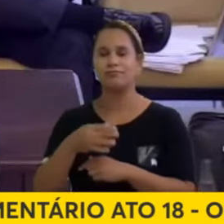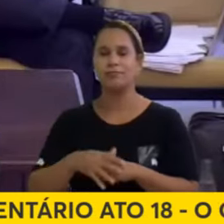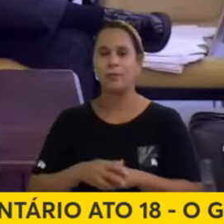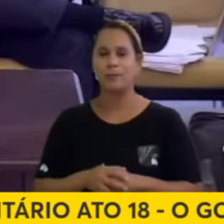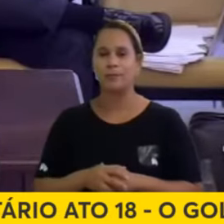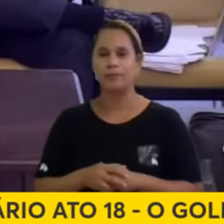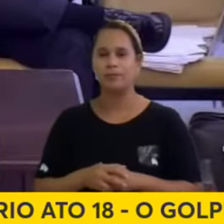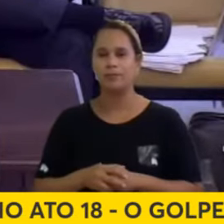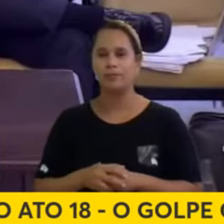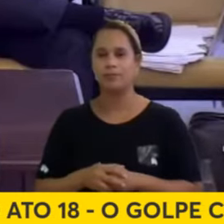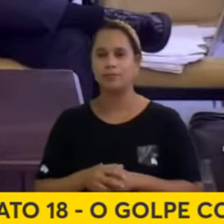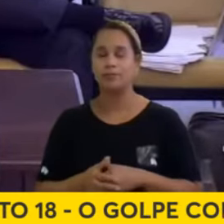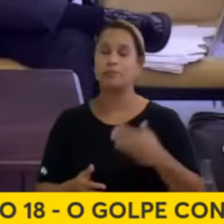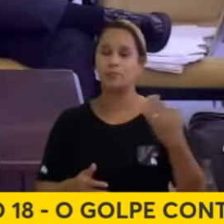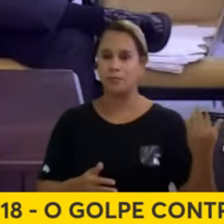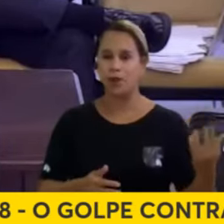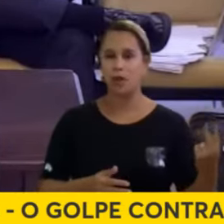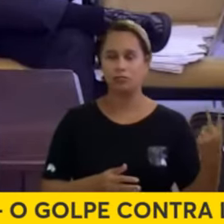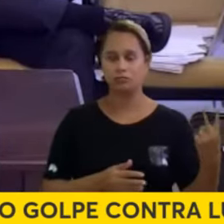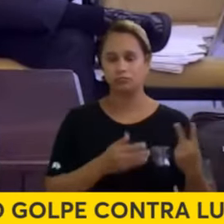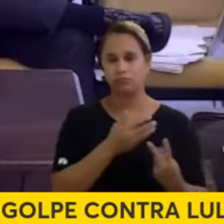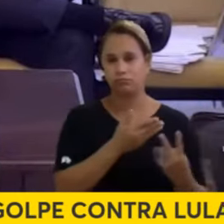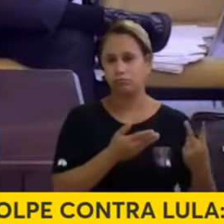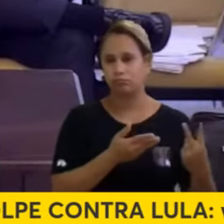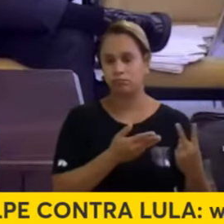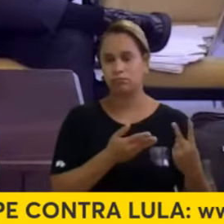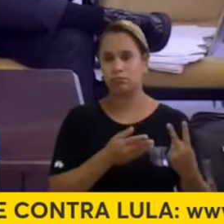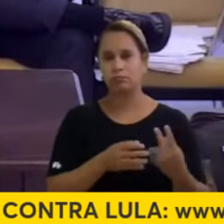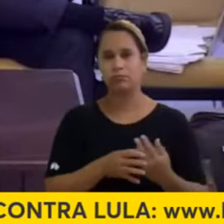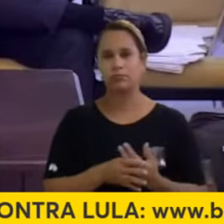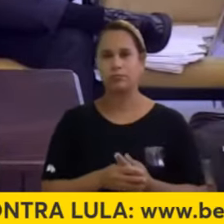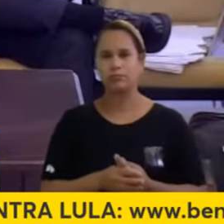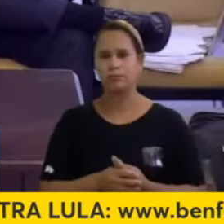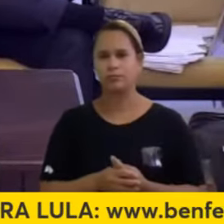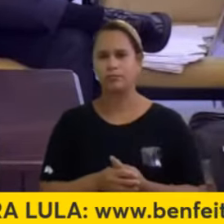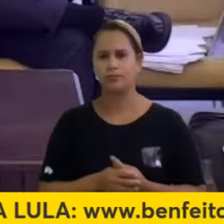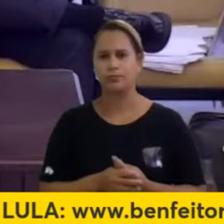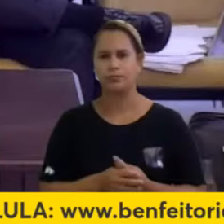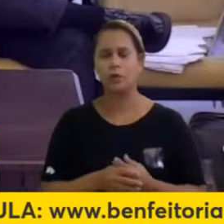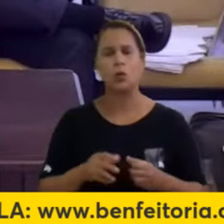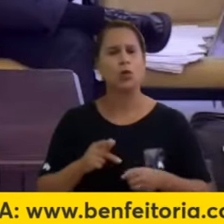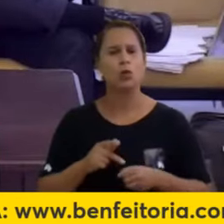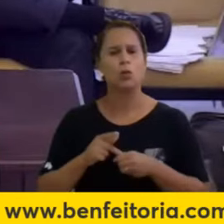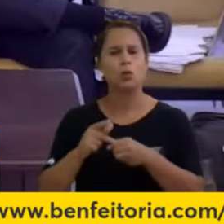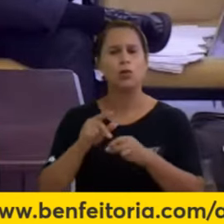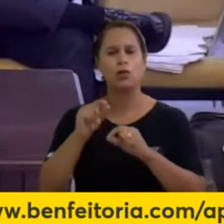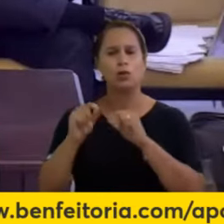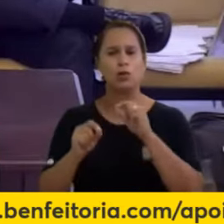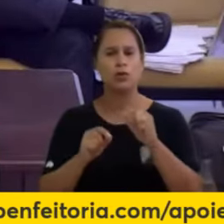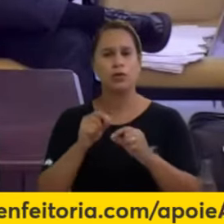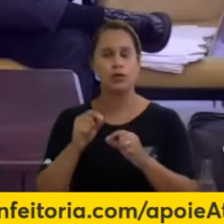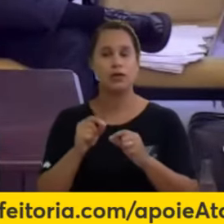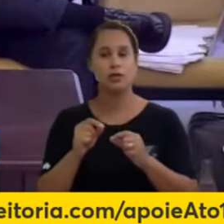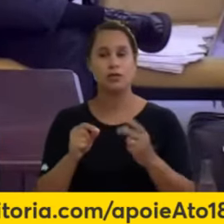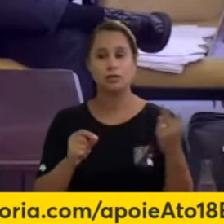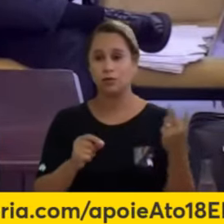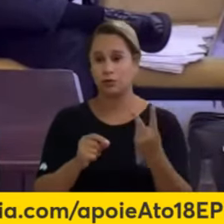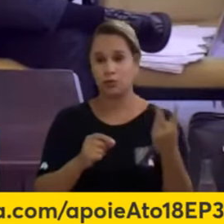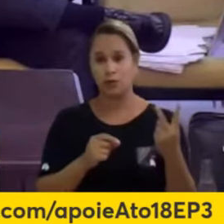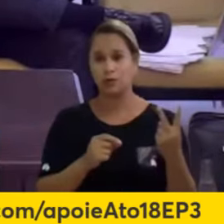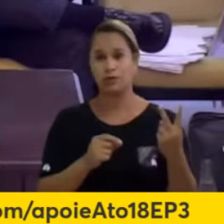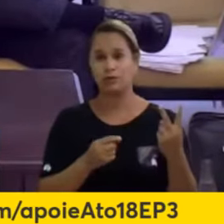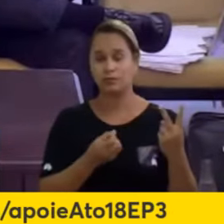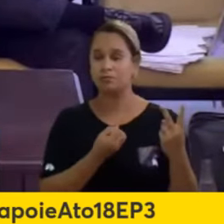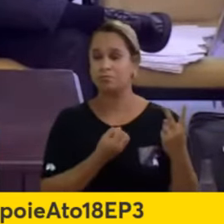dois alvos se considerar conta da da Procuradoria Regional Eleitoral metade são dois os beneficiários metade